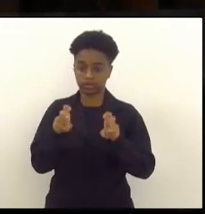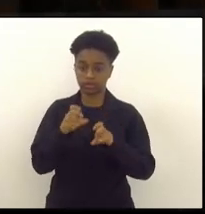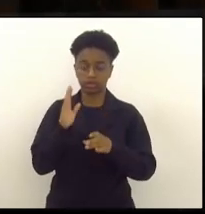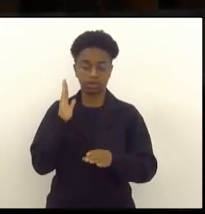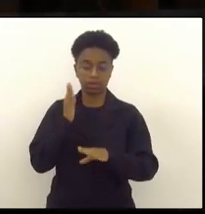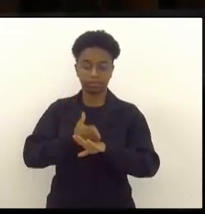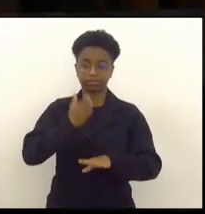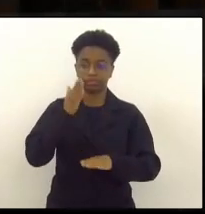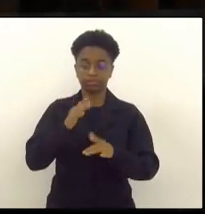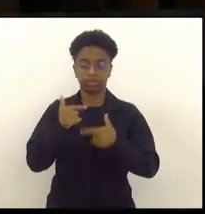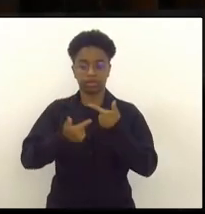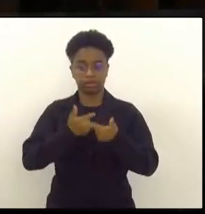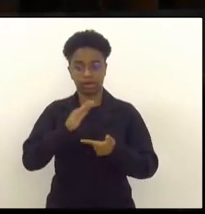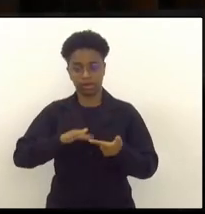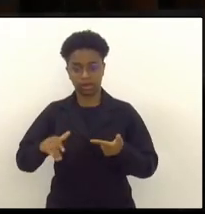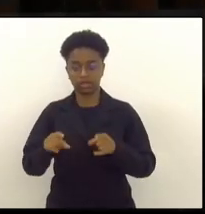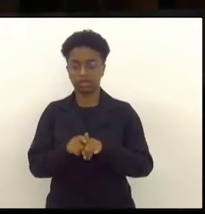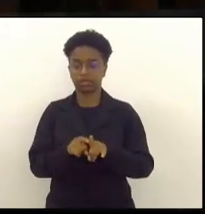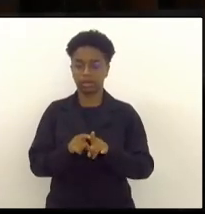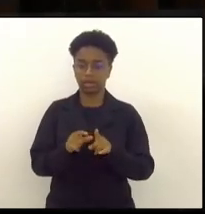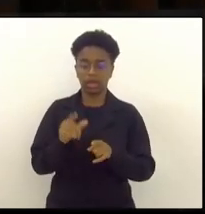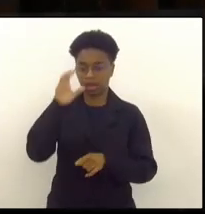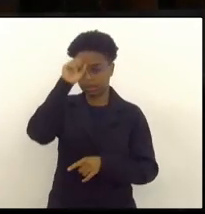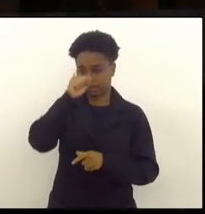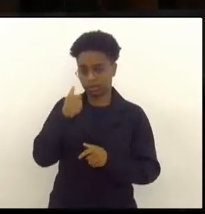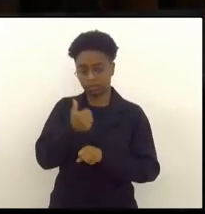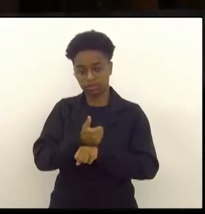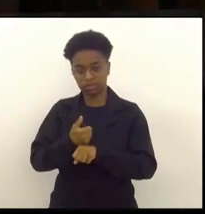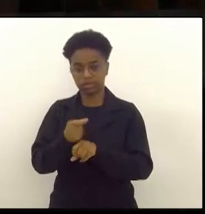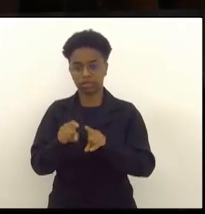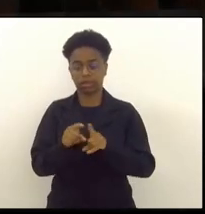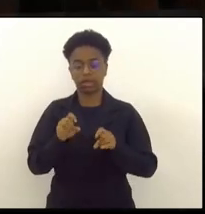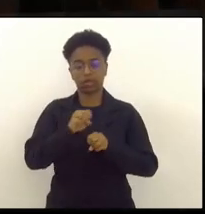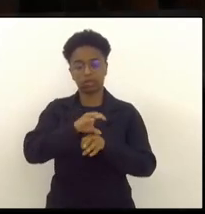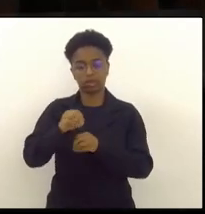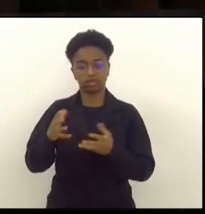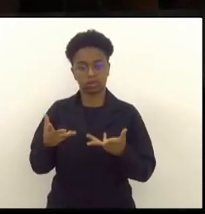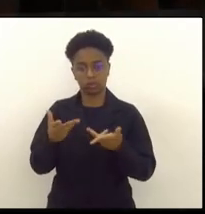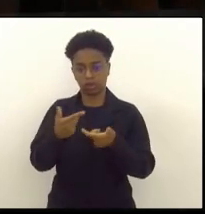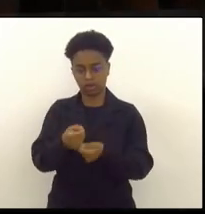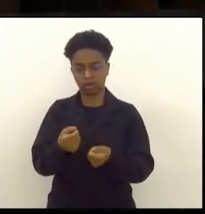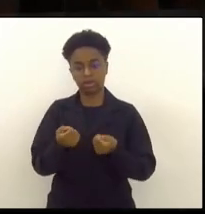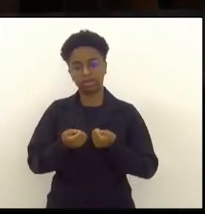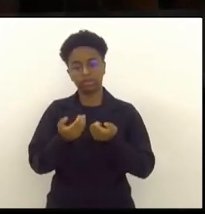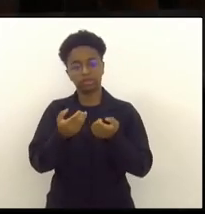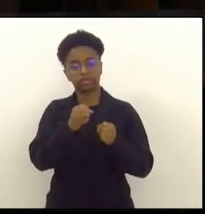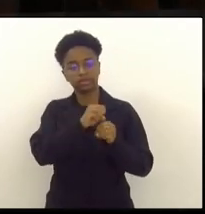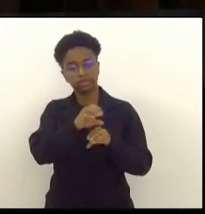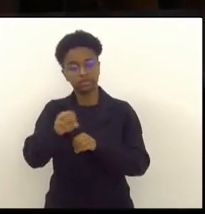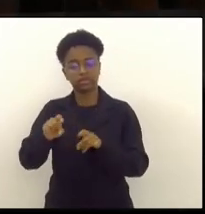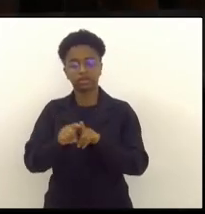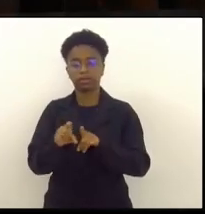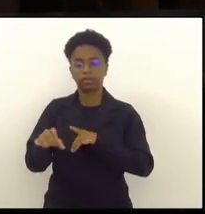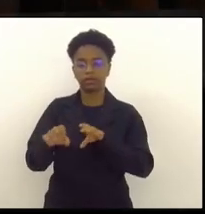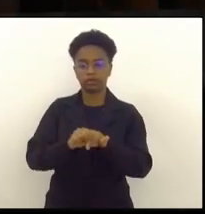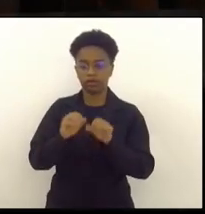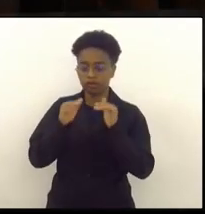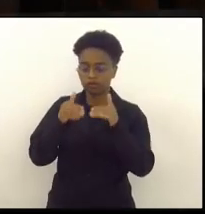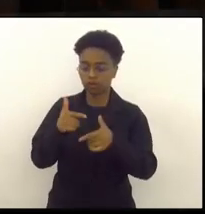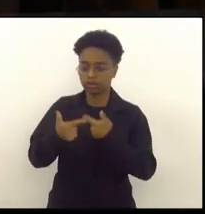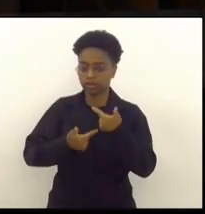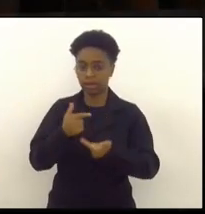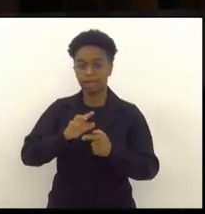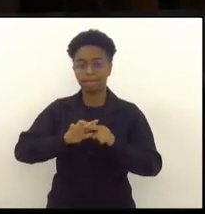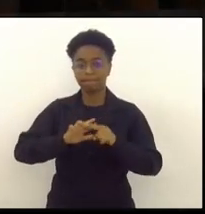aprendizagem profissional, da atuação pela educação de qualidade, que qualifica, que forma para o trabalho, mas não